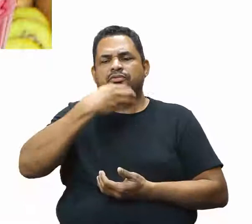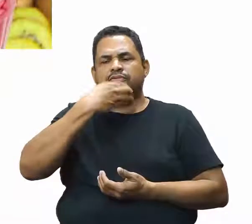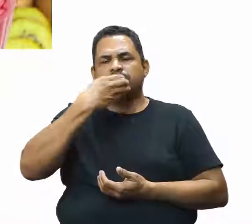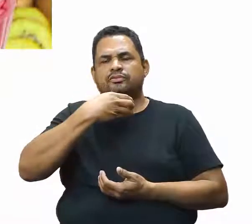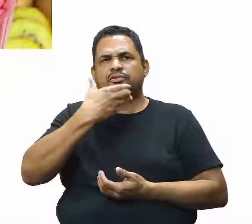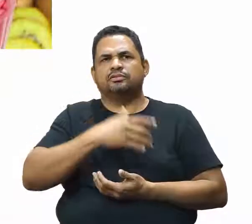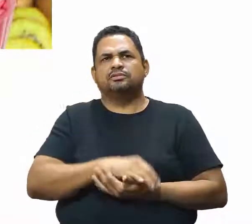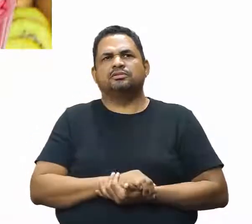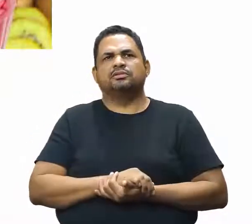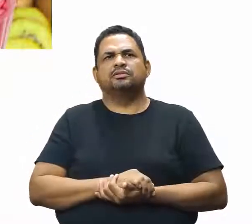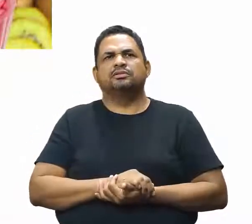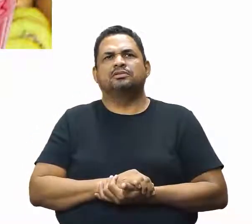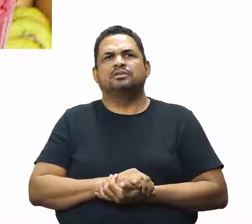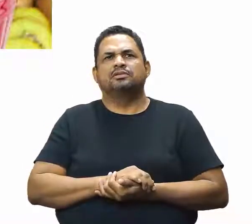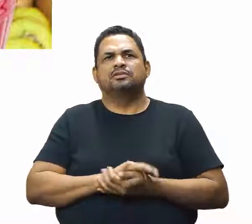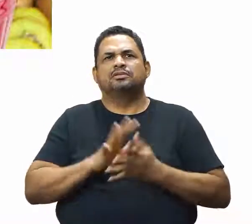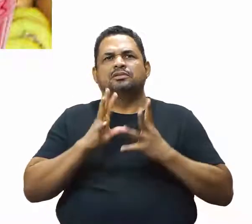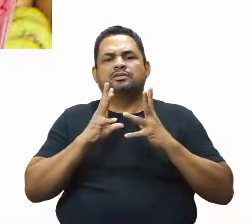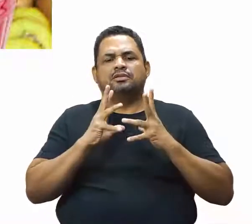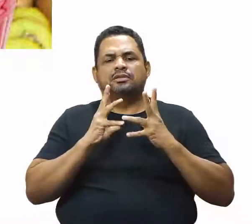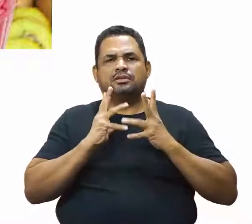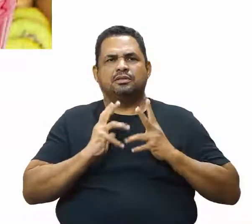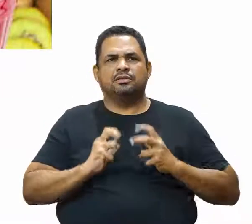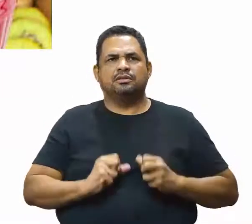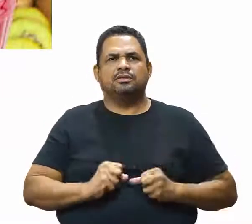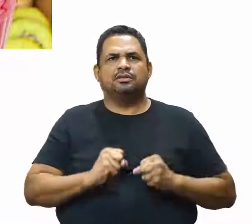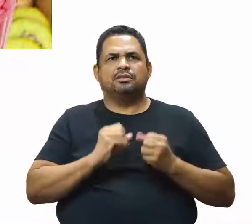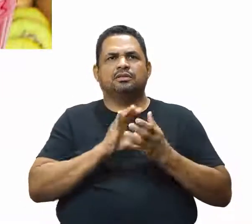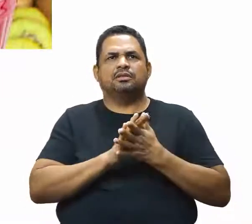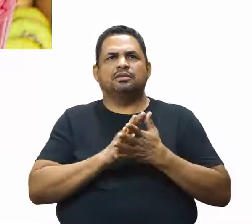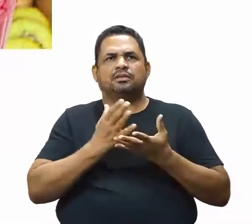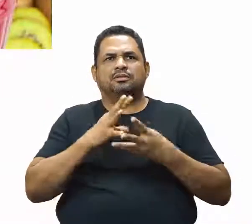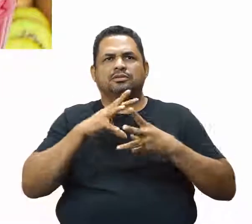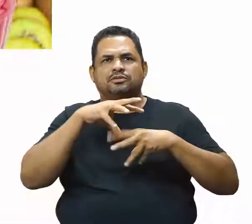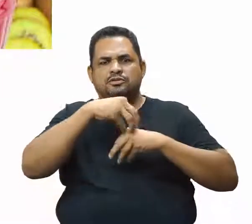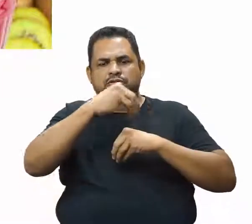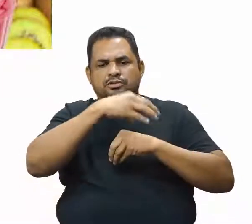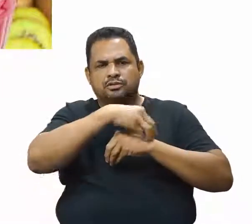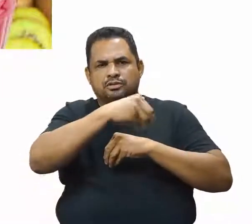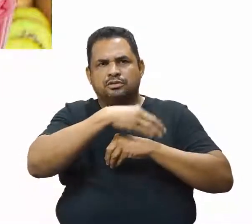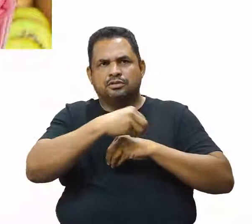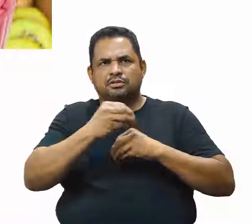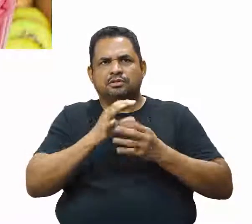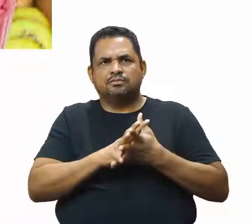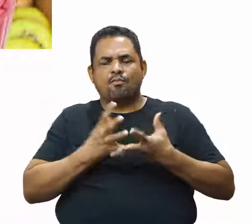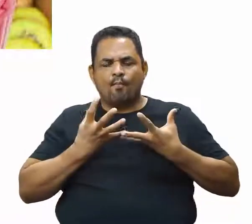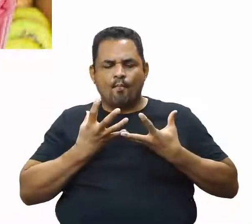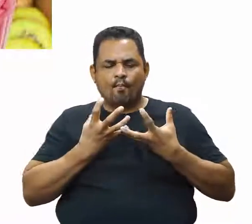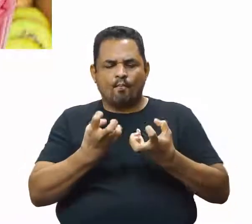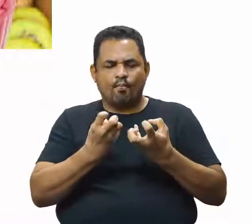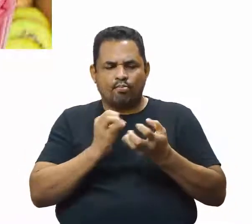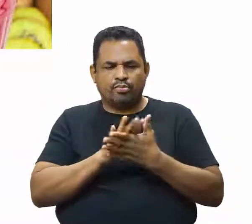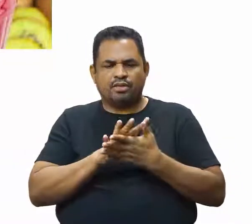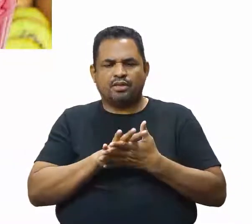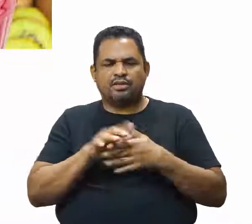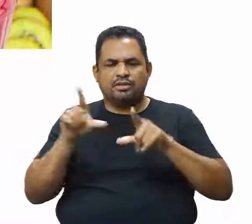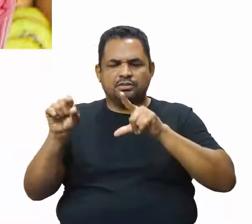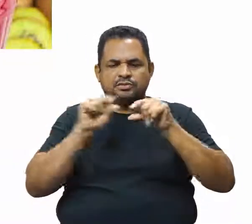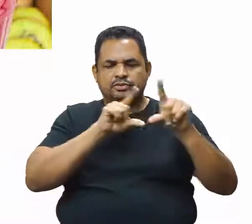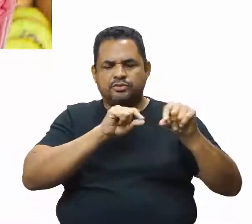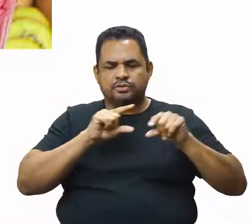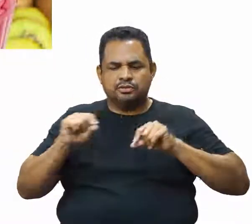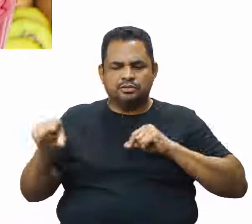Frutas, lavadas, despolpadas, fermentadas, secas e classificadas, é o que eu estava falando